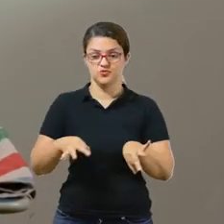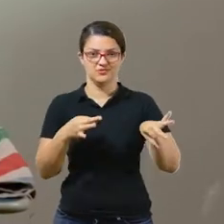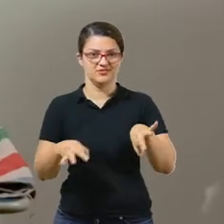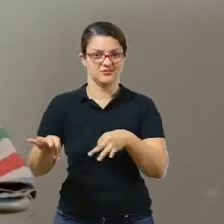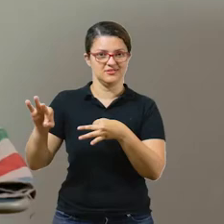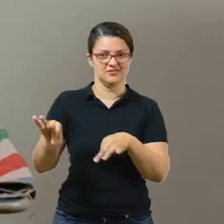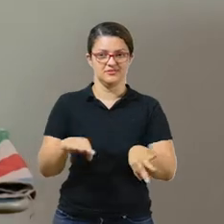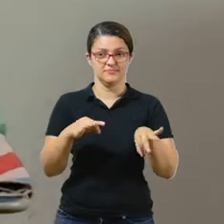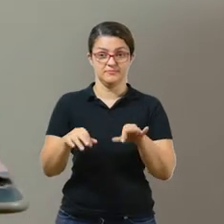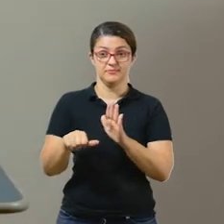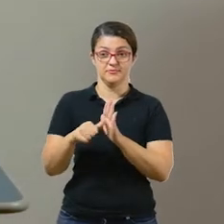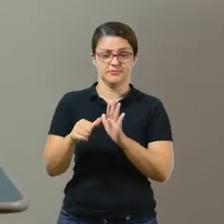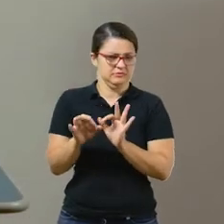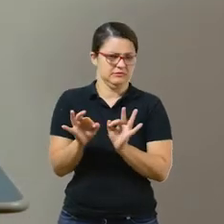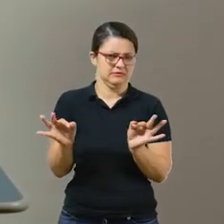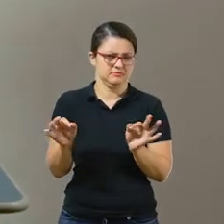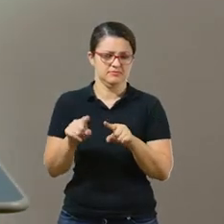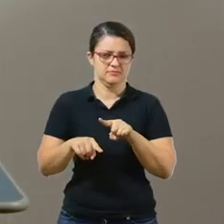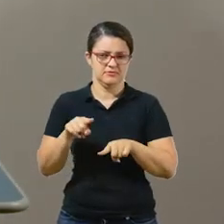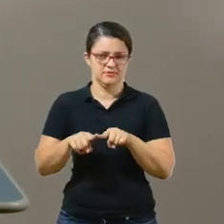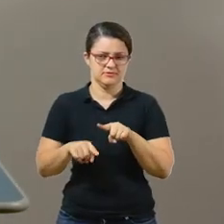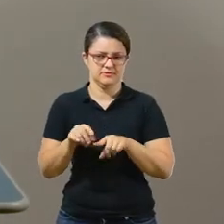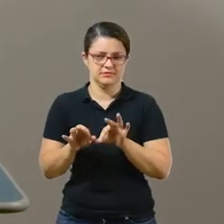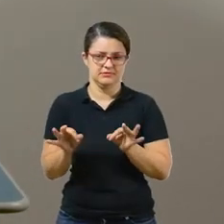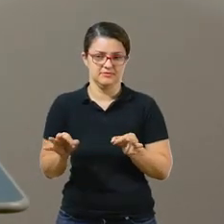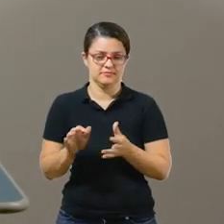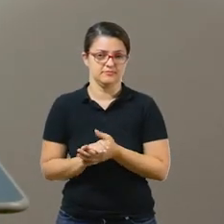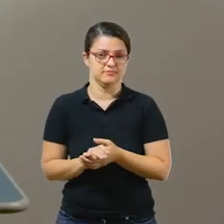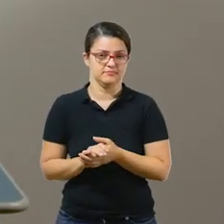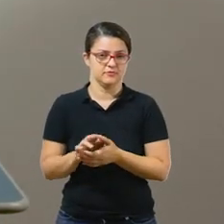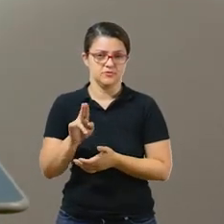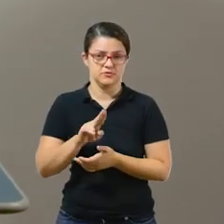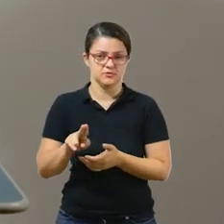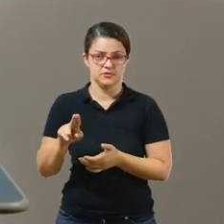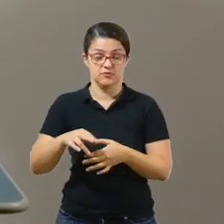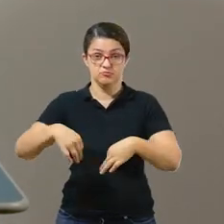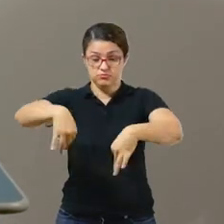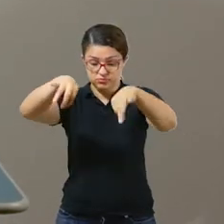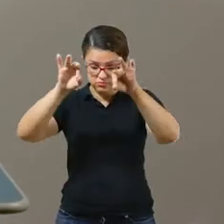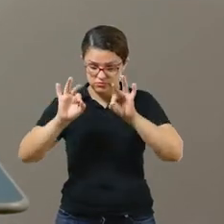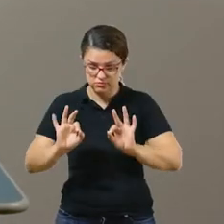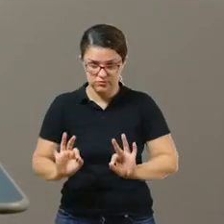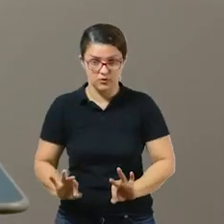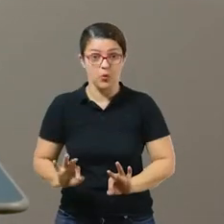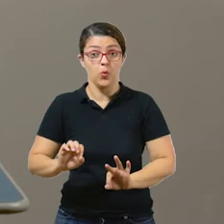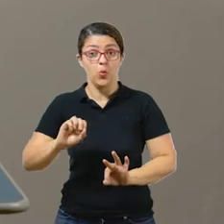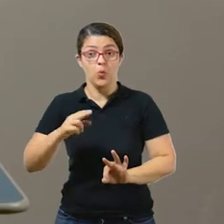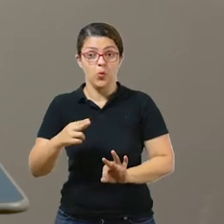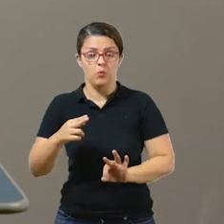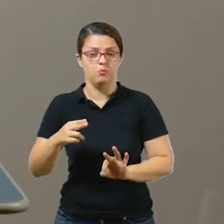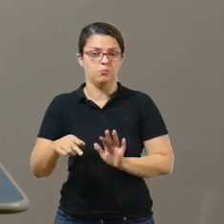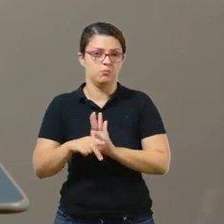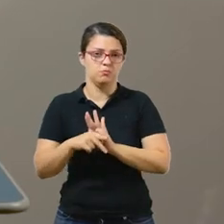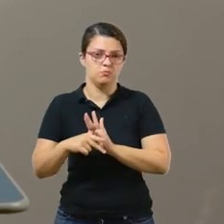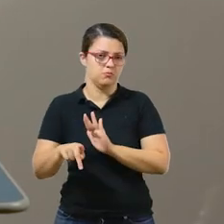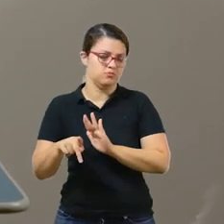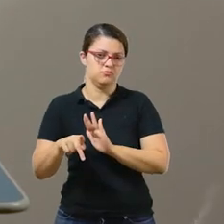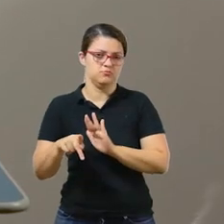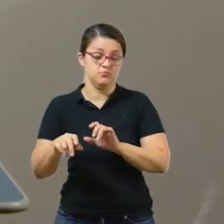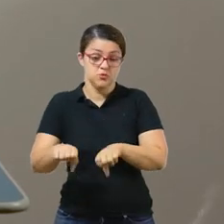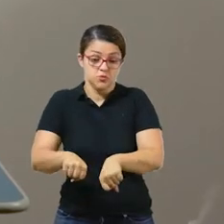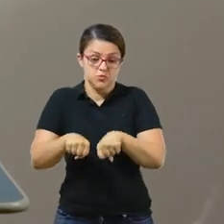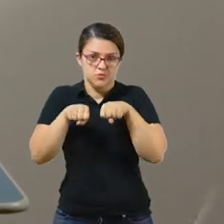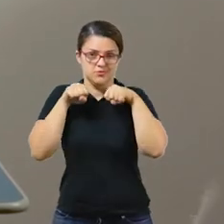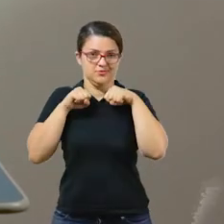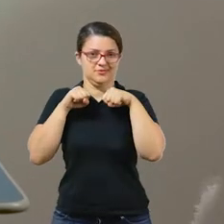tá? Primeira coisa, você vai precisar de um cobertor ou um lençol de casa, tá? Pode ser mais ou menos esse tamanho ou o tamanho que você